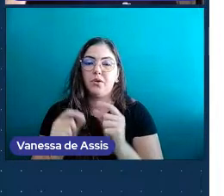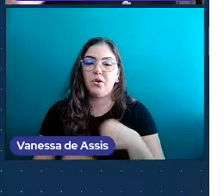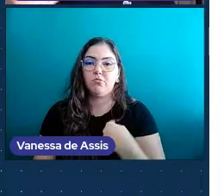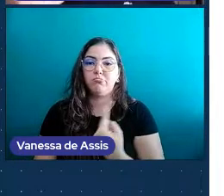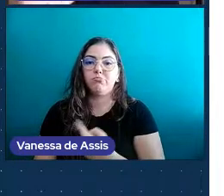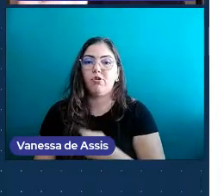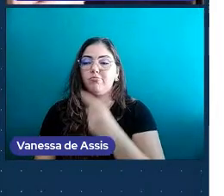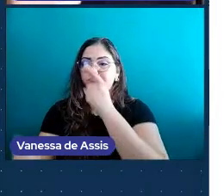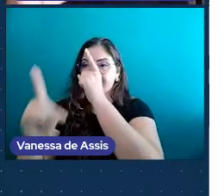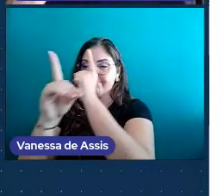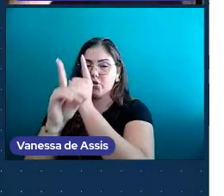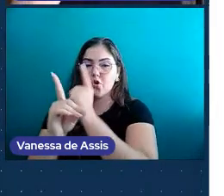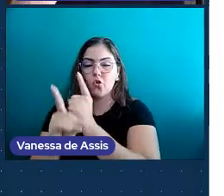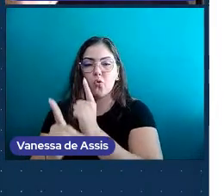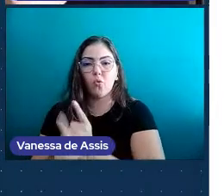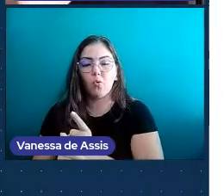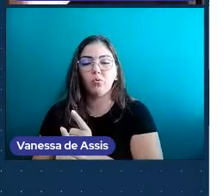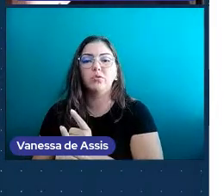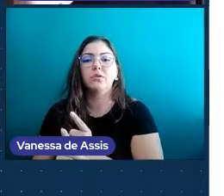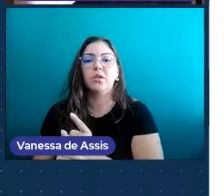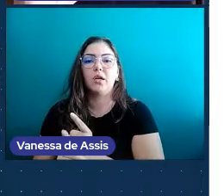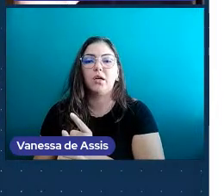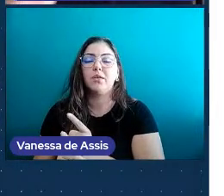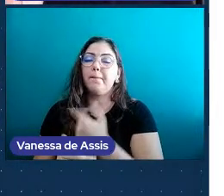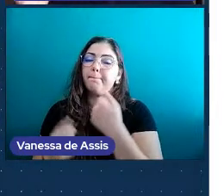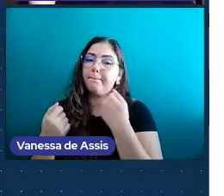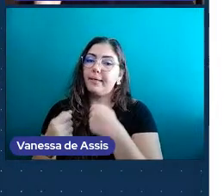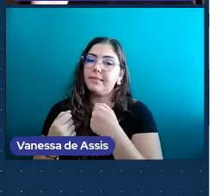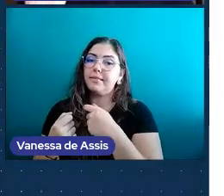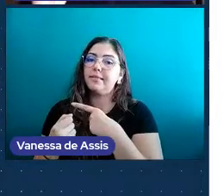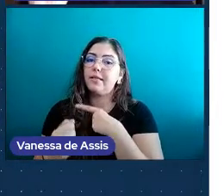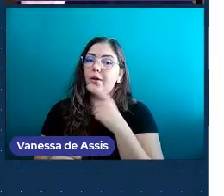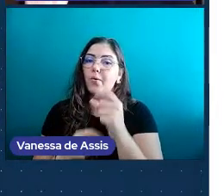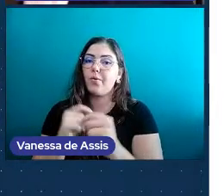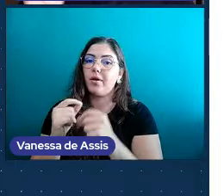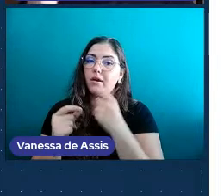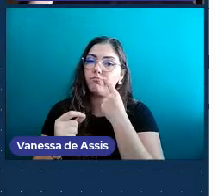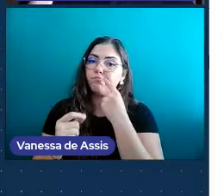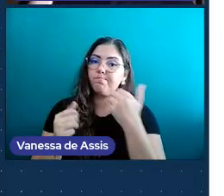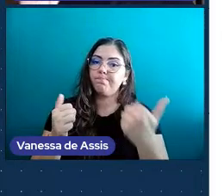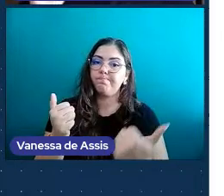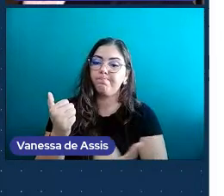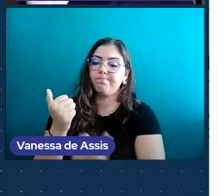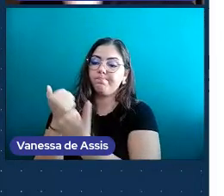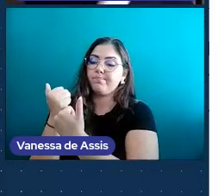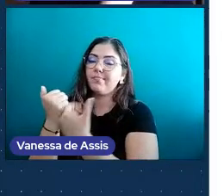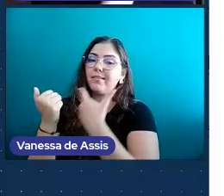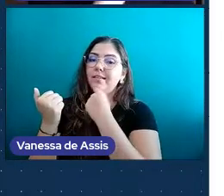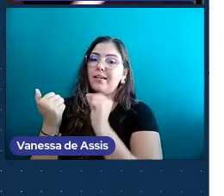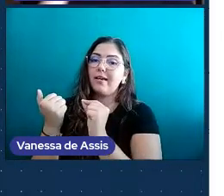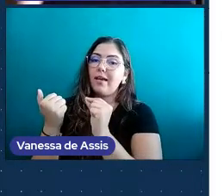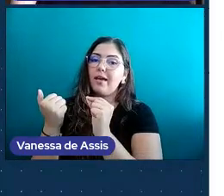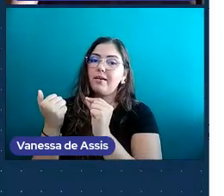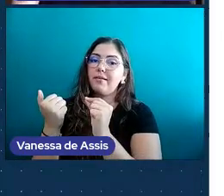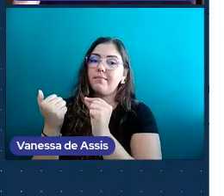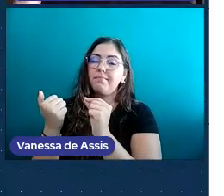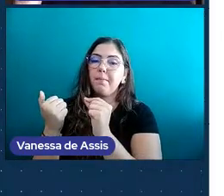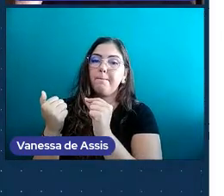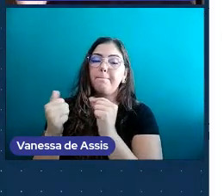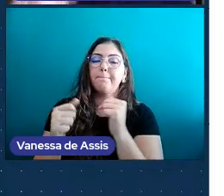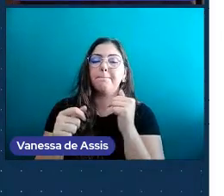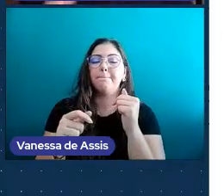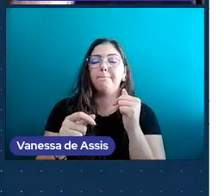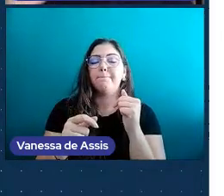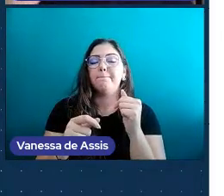apresentando esses resultados e as conclusões, que eles sejam amparados por falas dos participantes, por trechos que a gente retirou lá